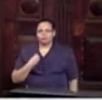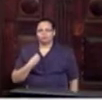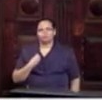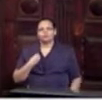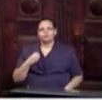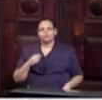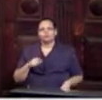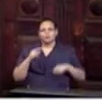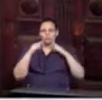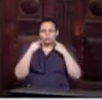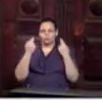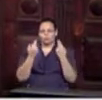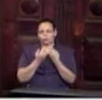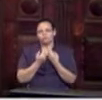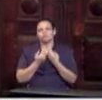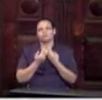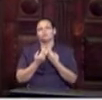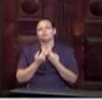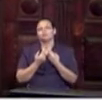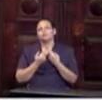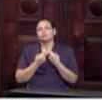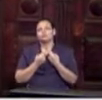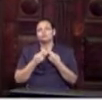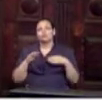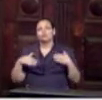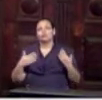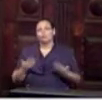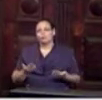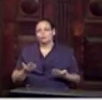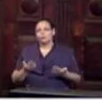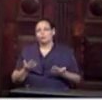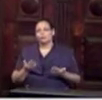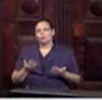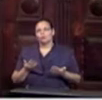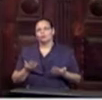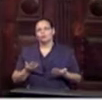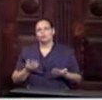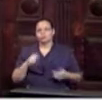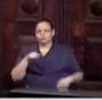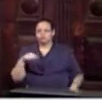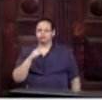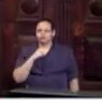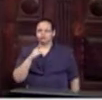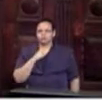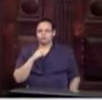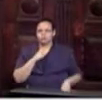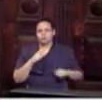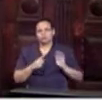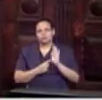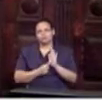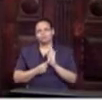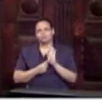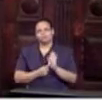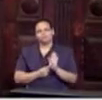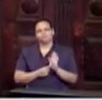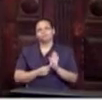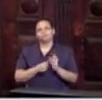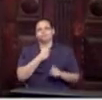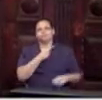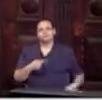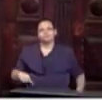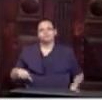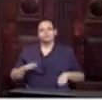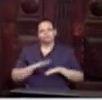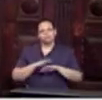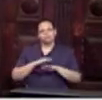membro, participei da reunião quando, então, tivemos a apresentação pelo seu presidente,